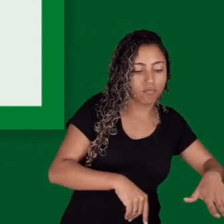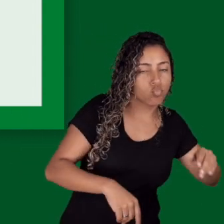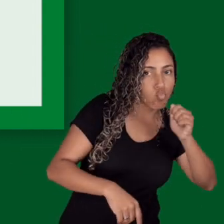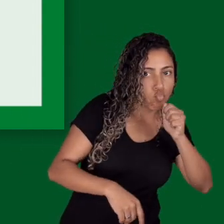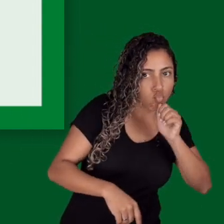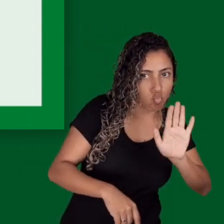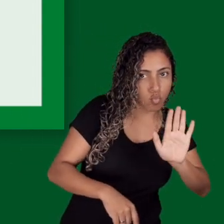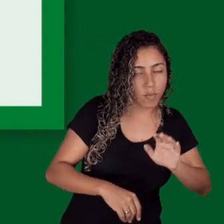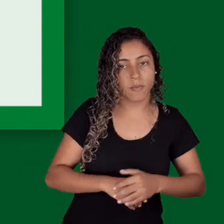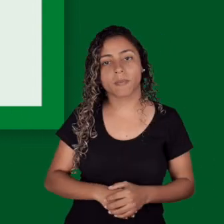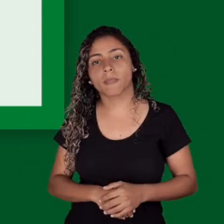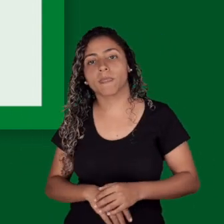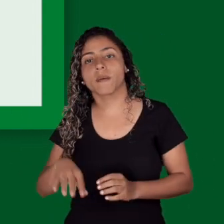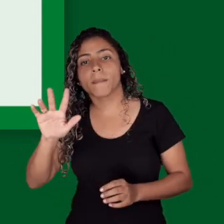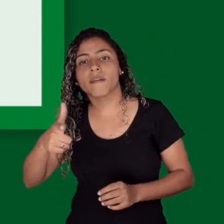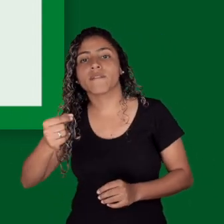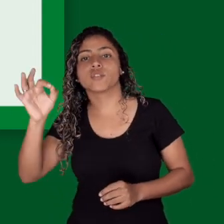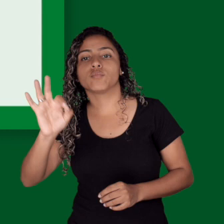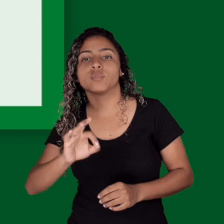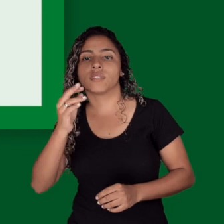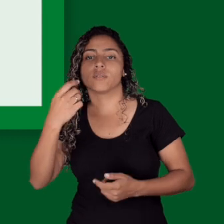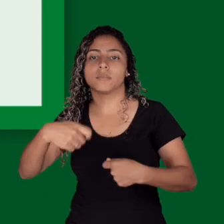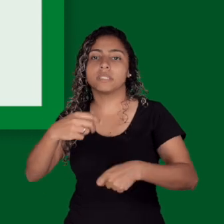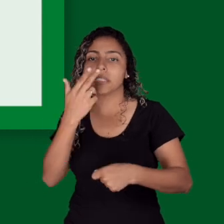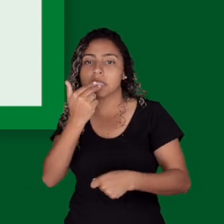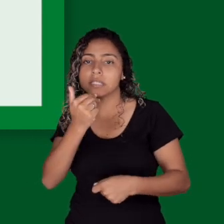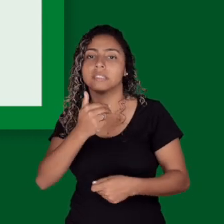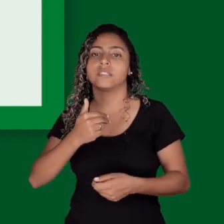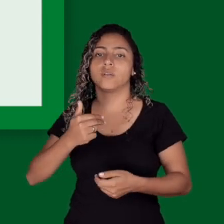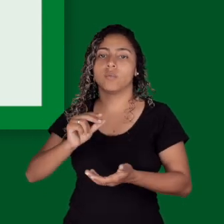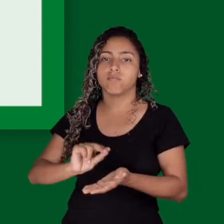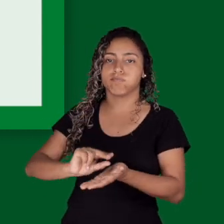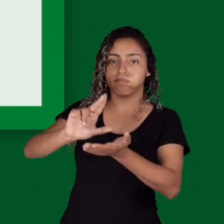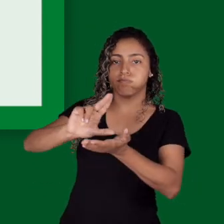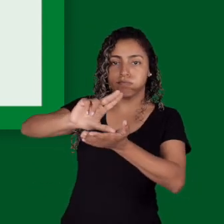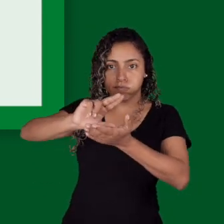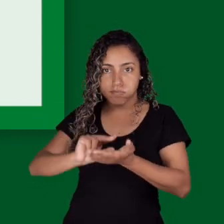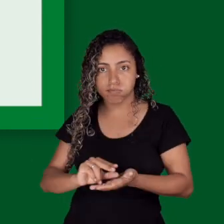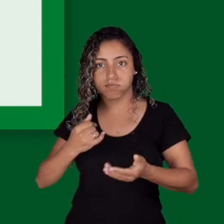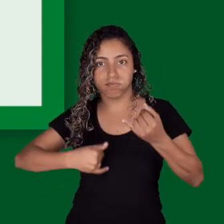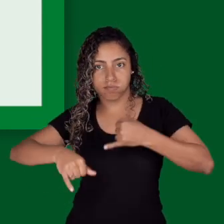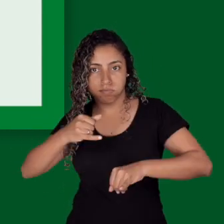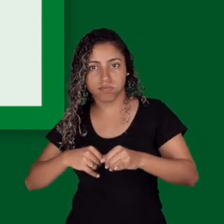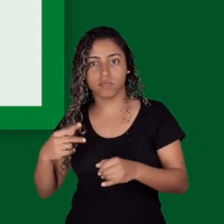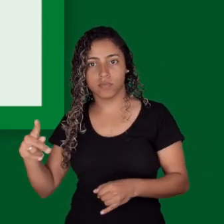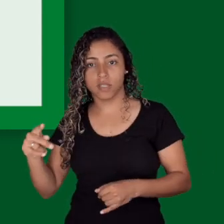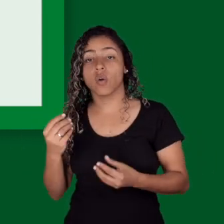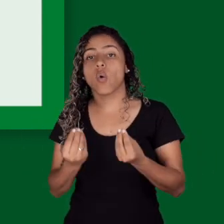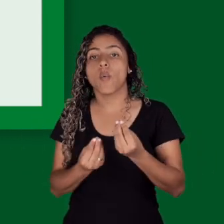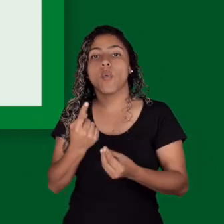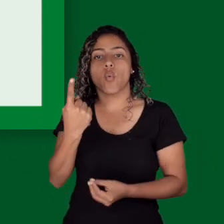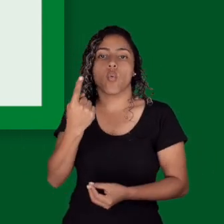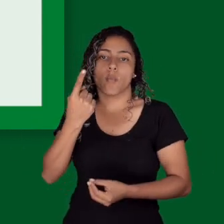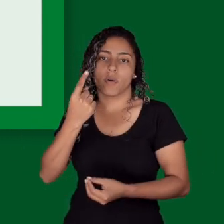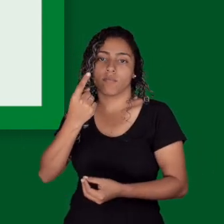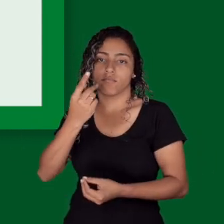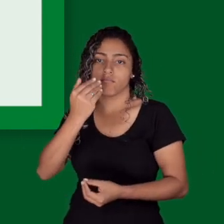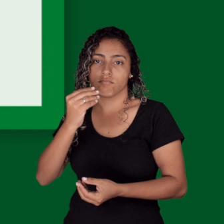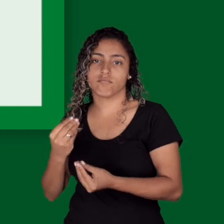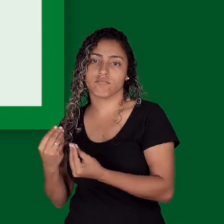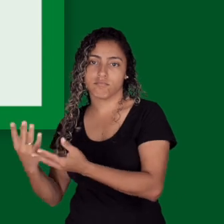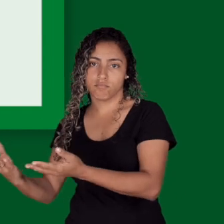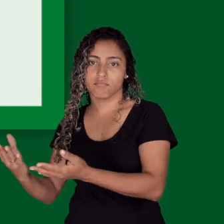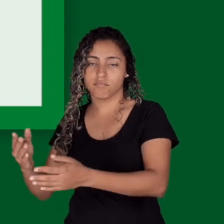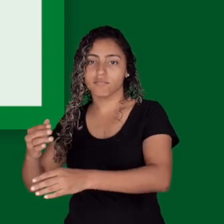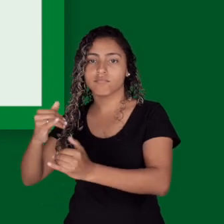mínimo, 20% das necessidades nutricionais diárias de energia e macronutrientes, quando ofertada uma refeição para os alunos por turno.